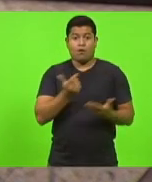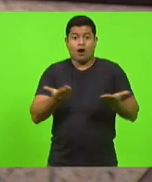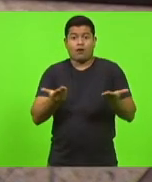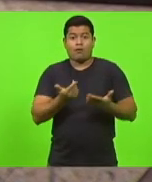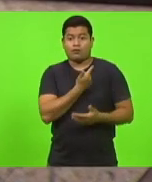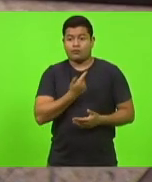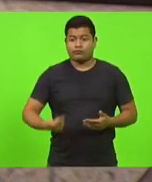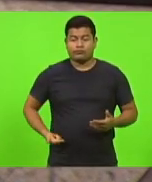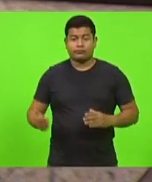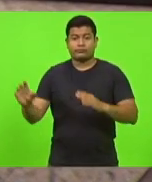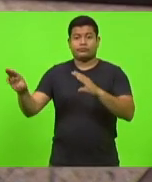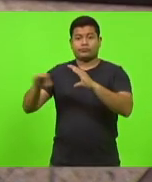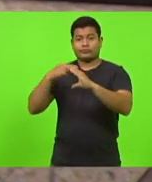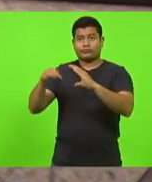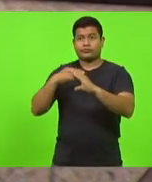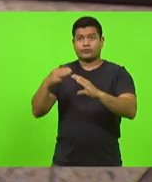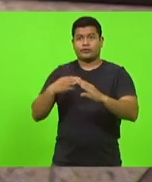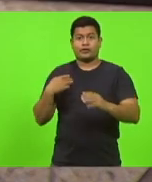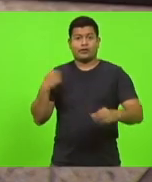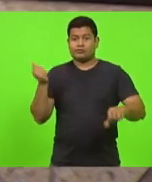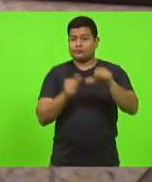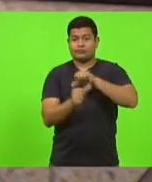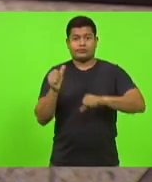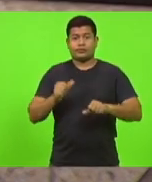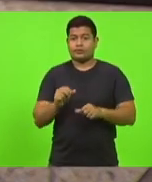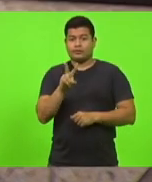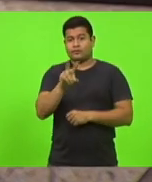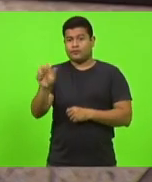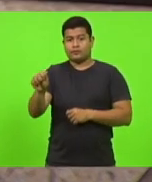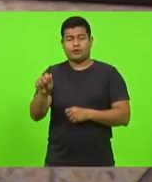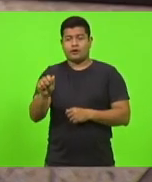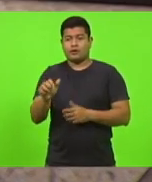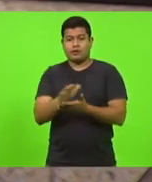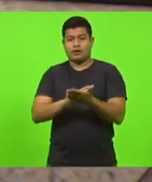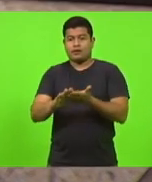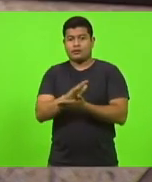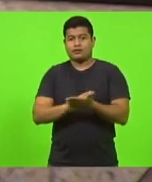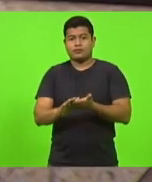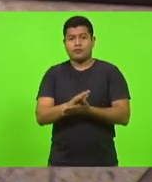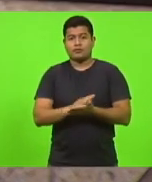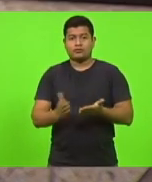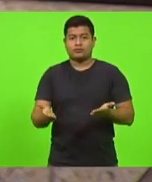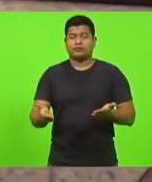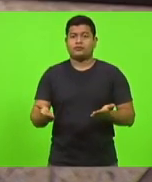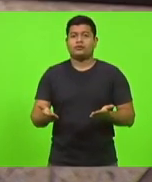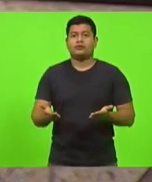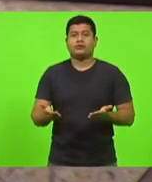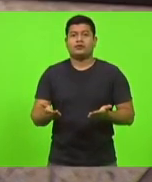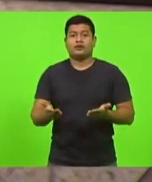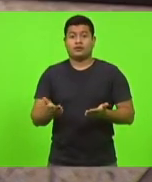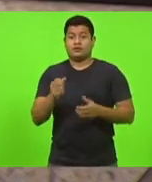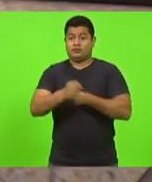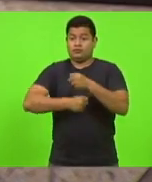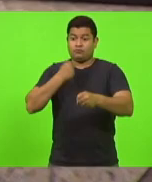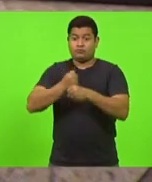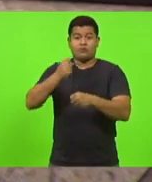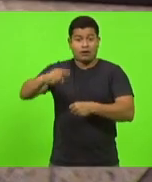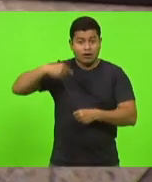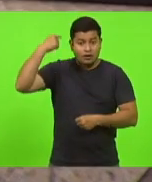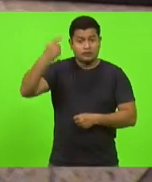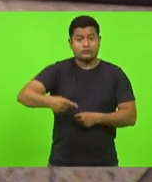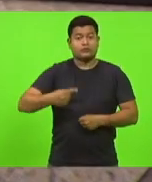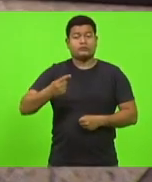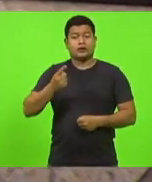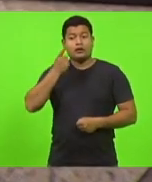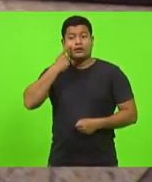deles está reajustando Vale Refeição. E tem um compromisso que nós discutimos com o governo de, no ano que vem, rever